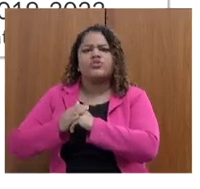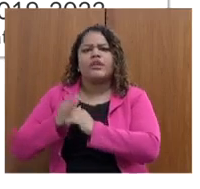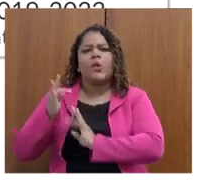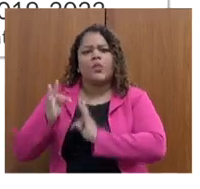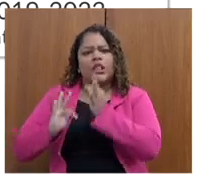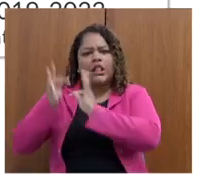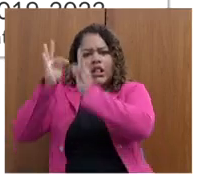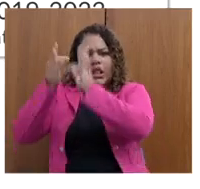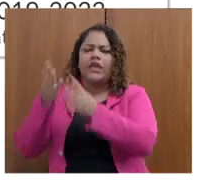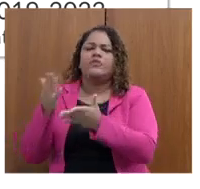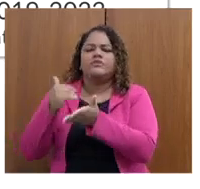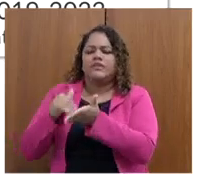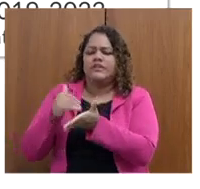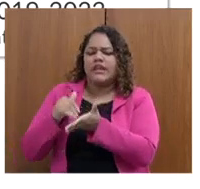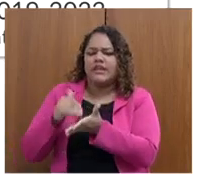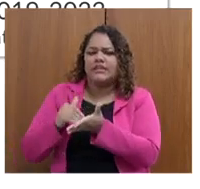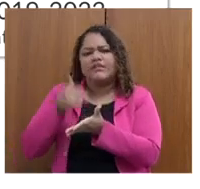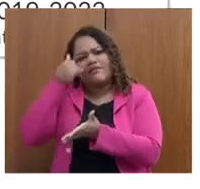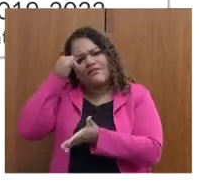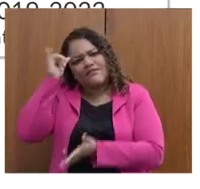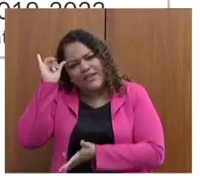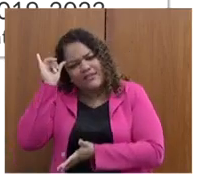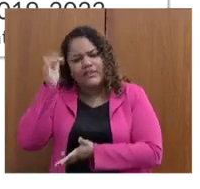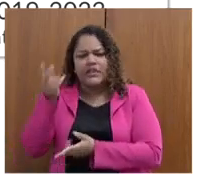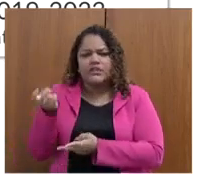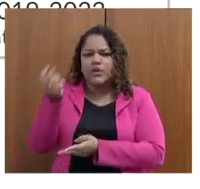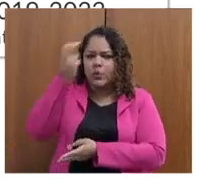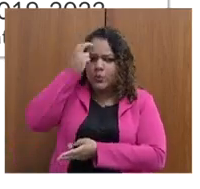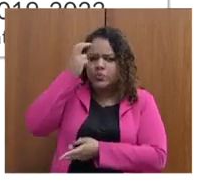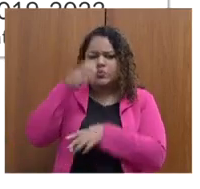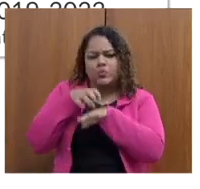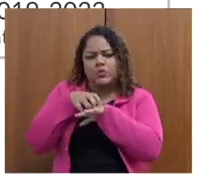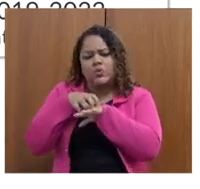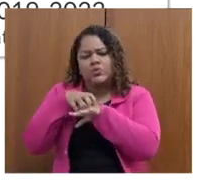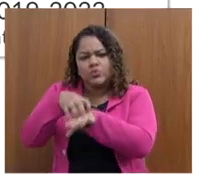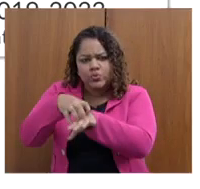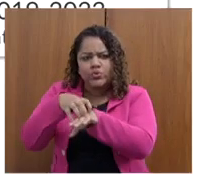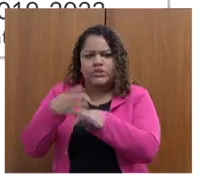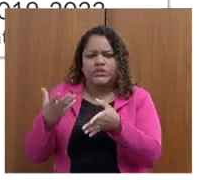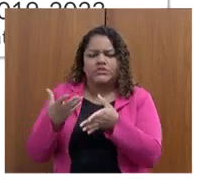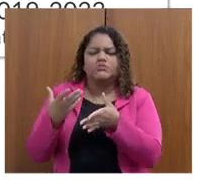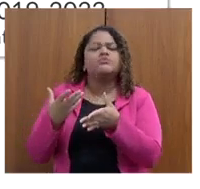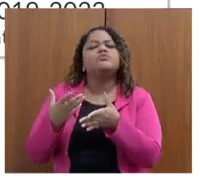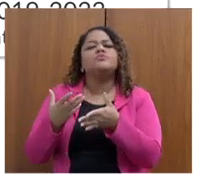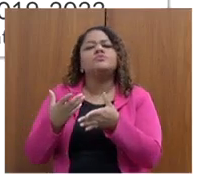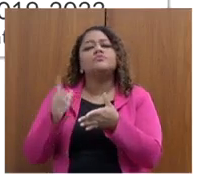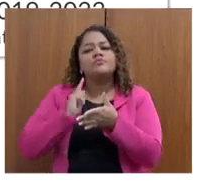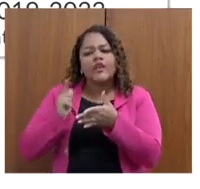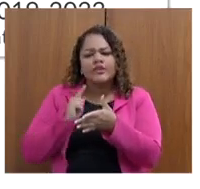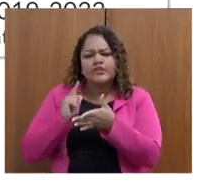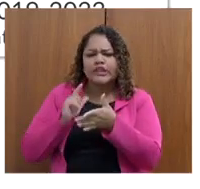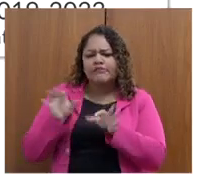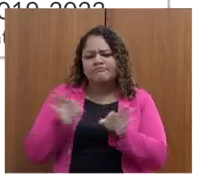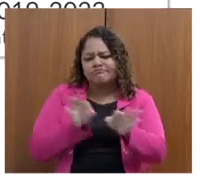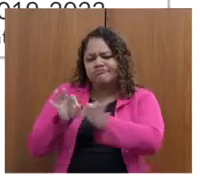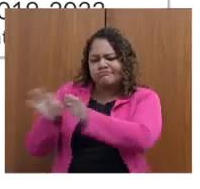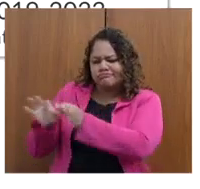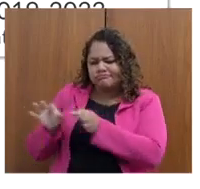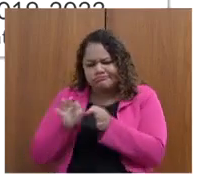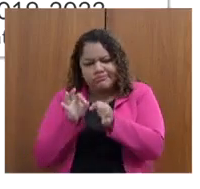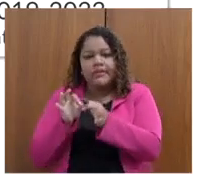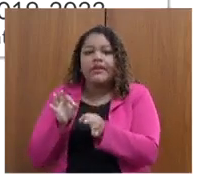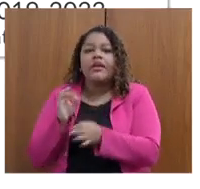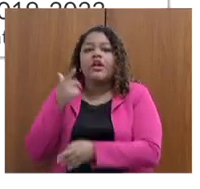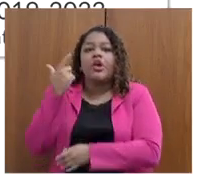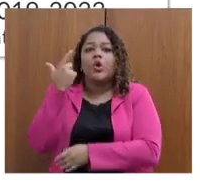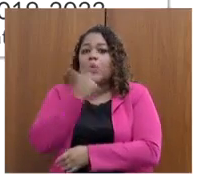de agricultura de turismo de cultura e turismo é todo esse orquestramento nós